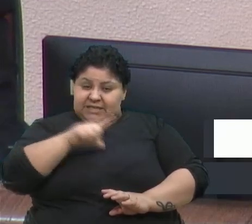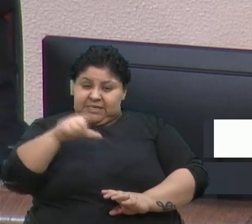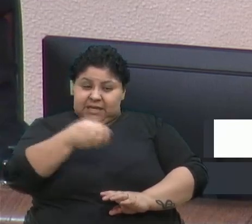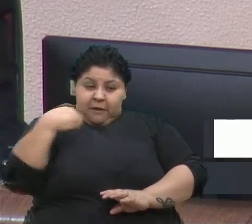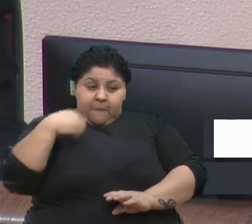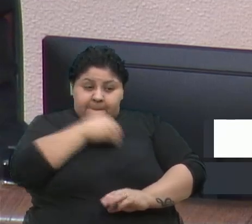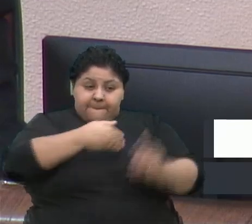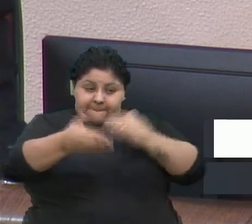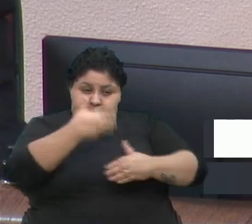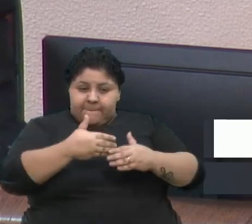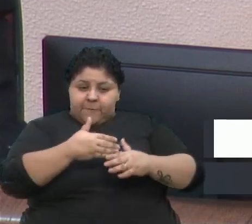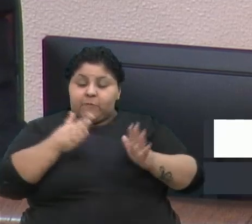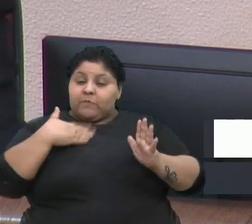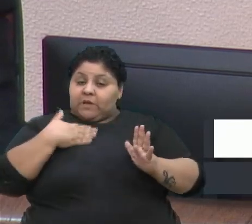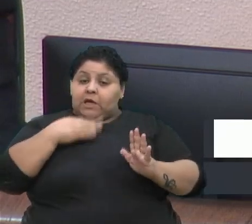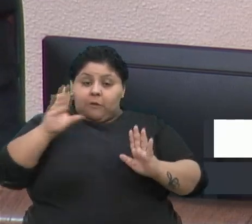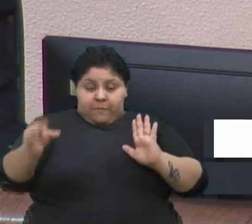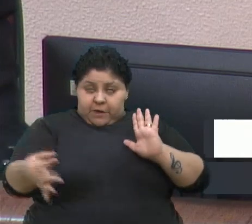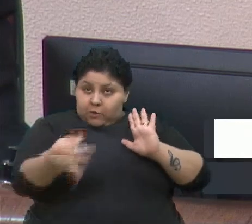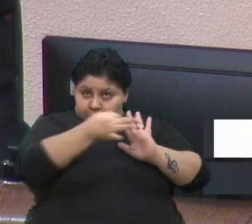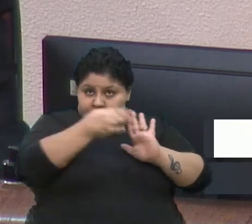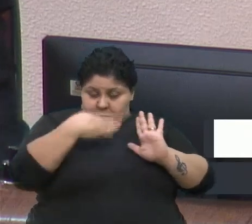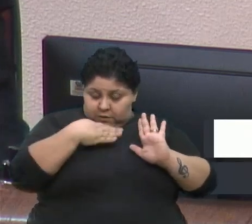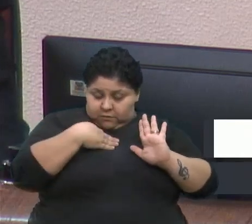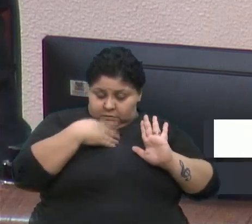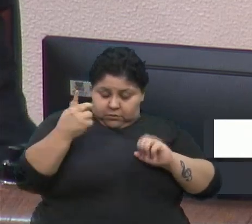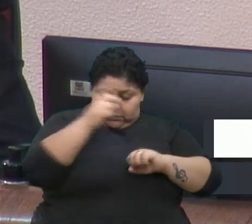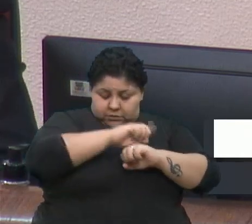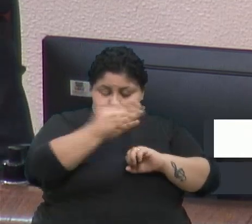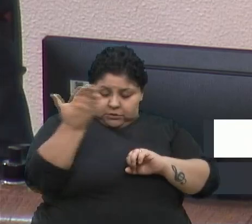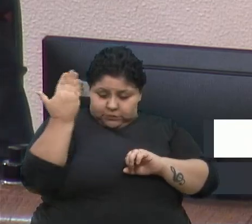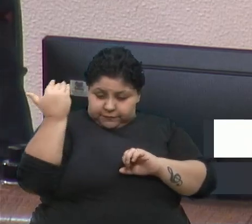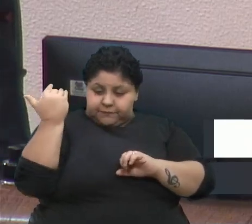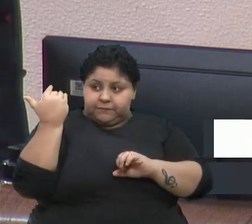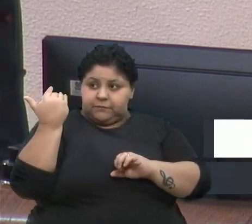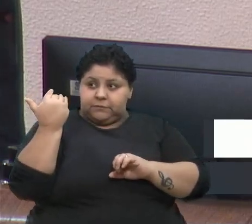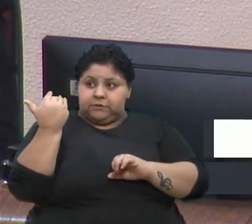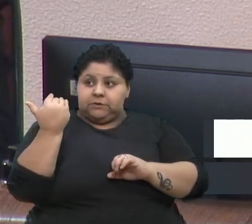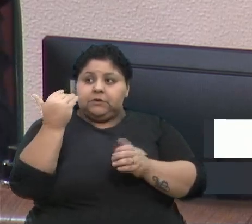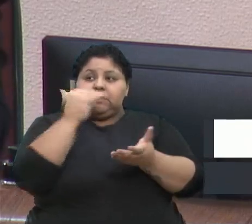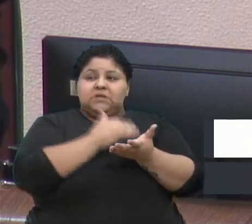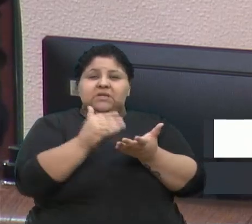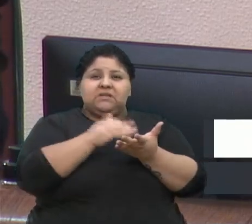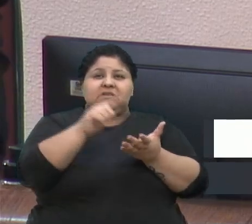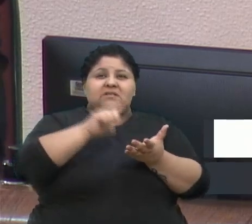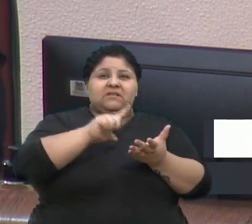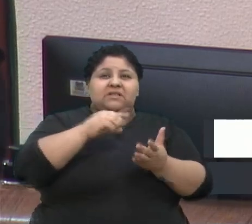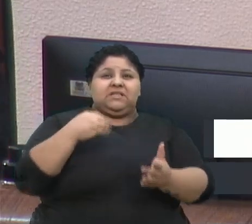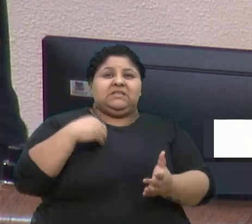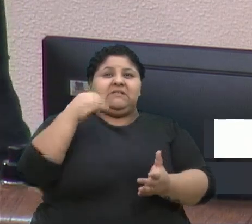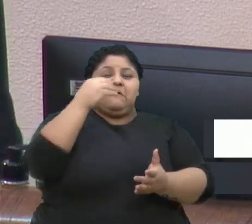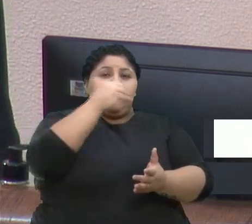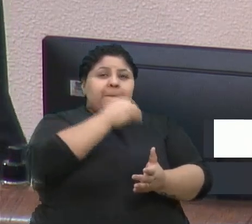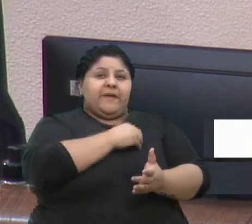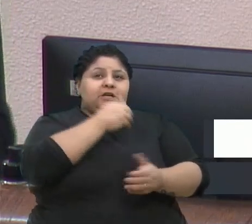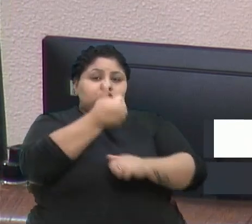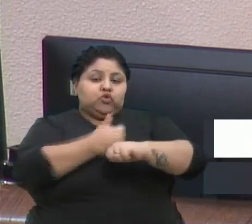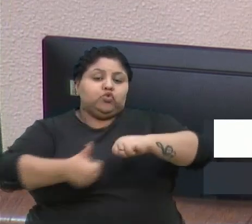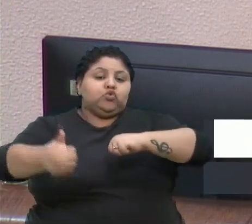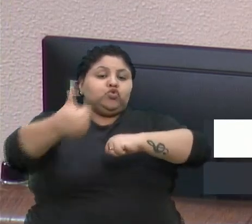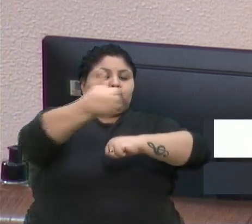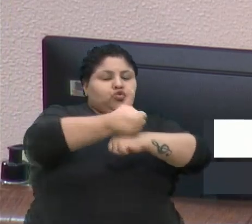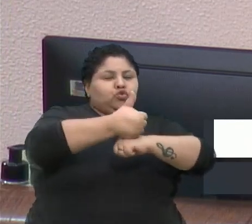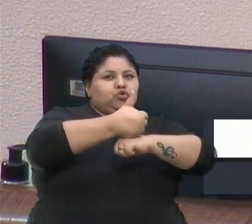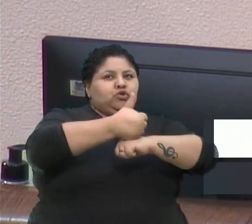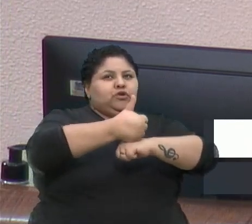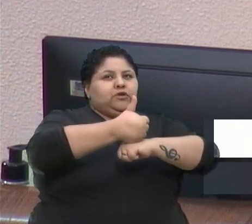a sugestão que eu dei aquele dia, e continuo dando, para a secretária ter médicos volantes, que na medida que um